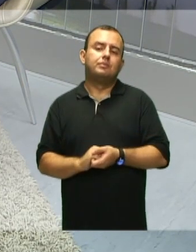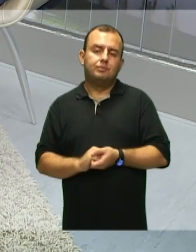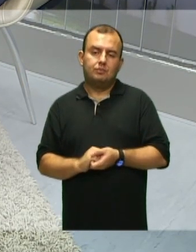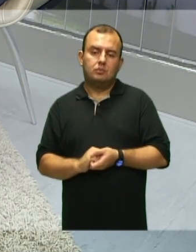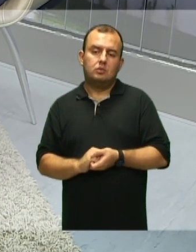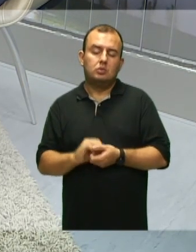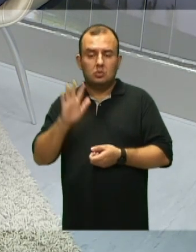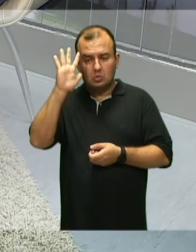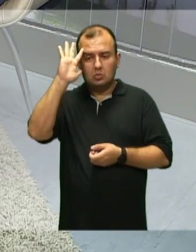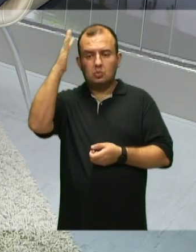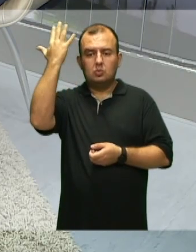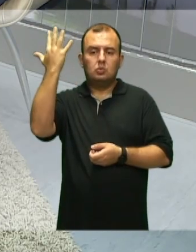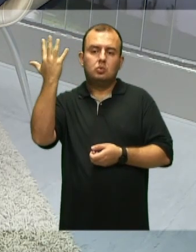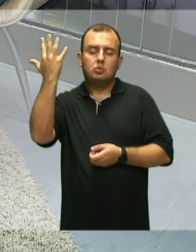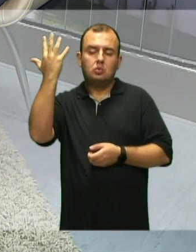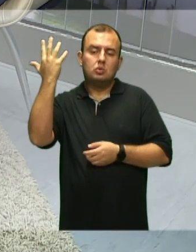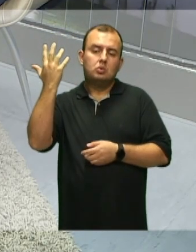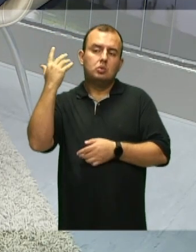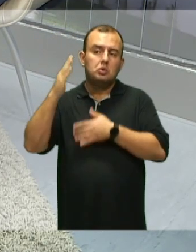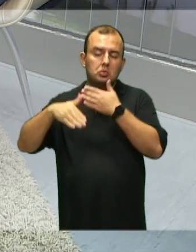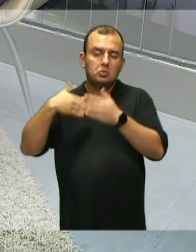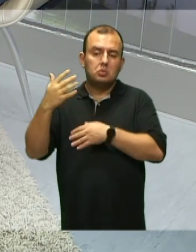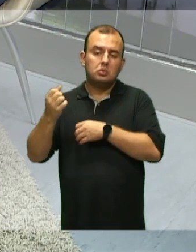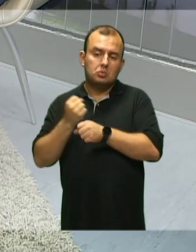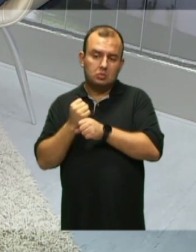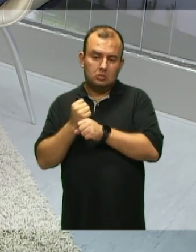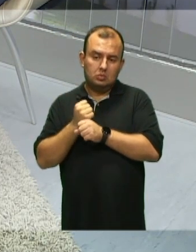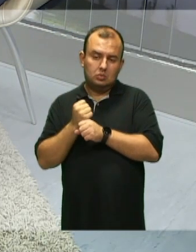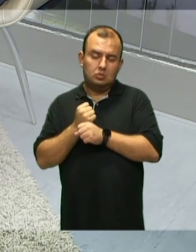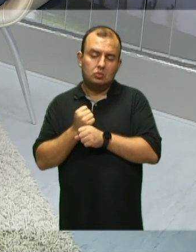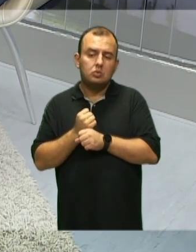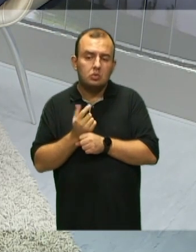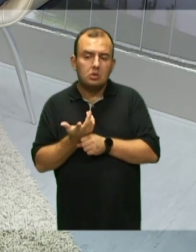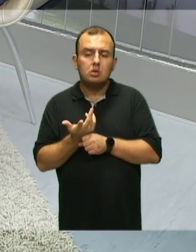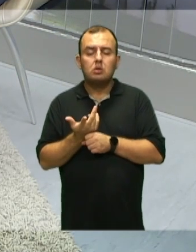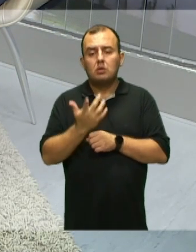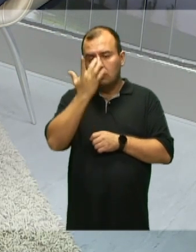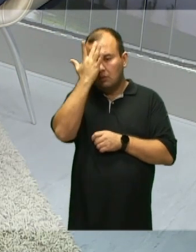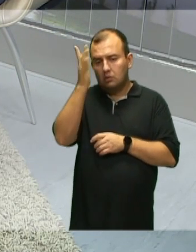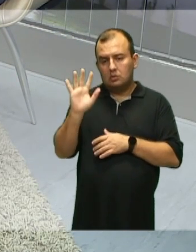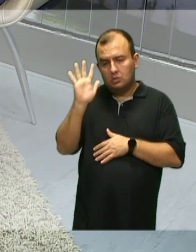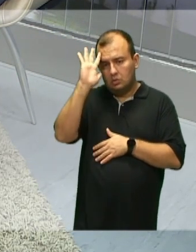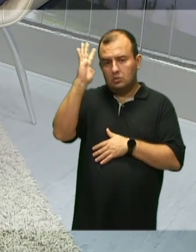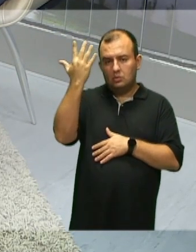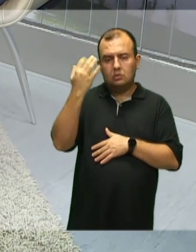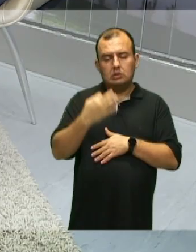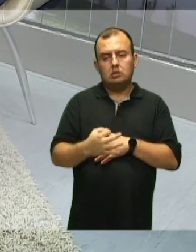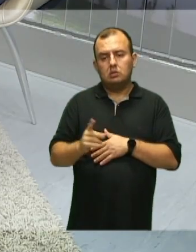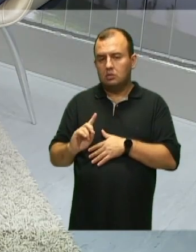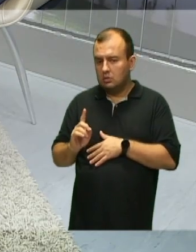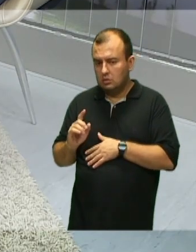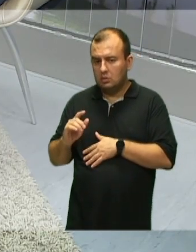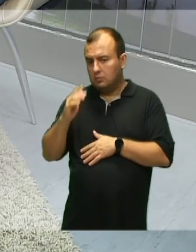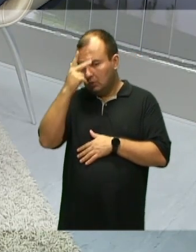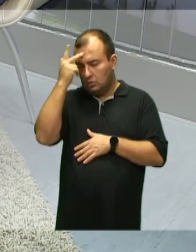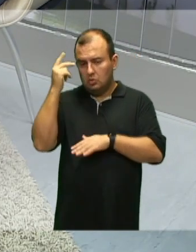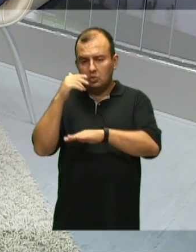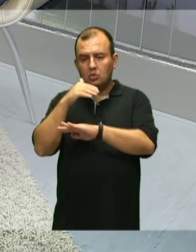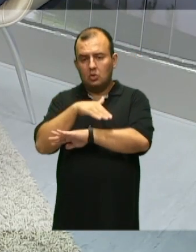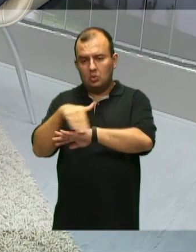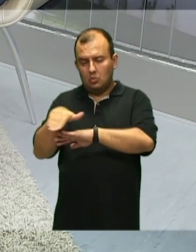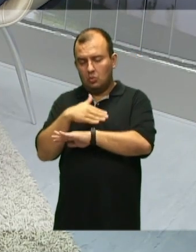de solução para os próximos anos porque não é uma coisa fácil de se resolver exato É os moradores de rua eles